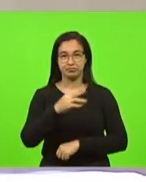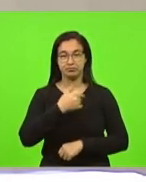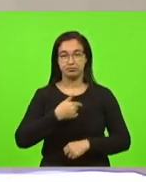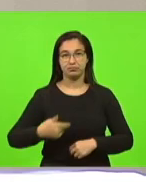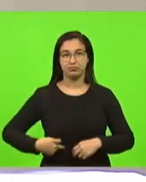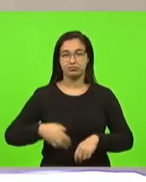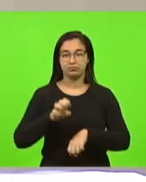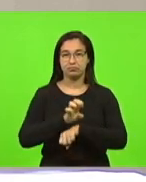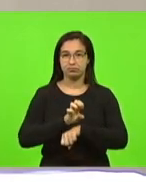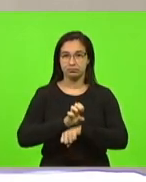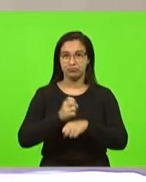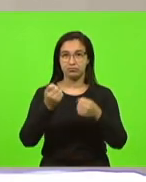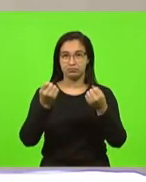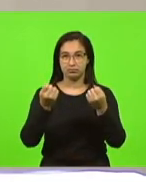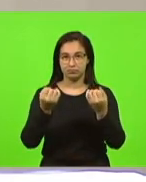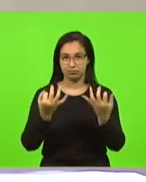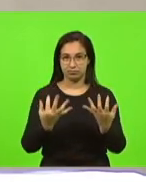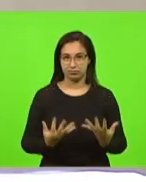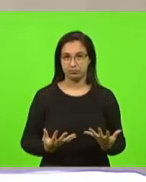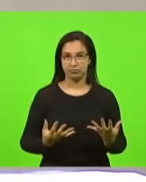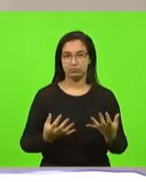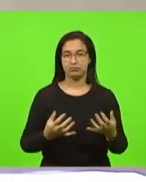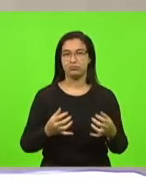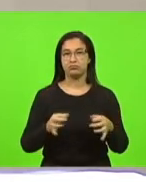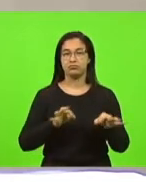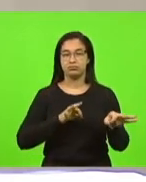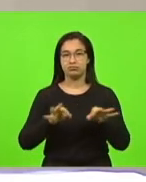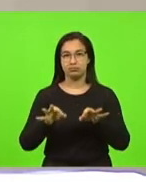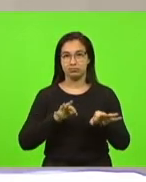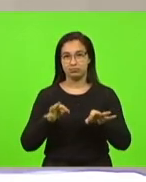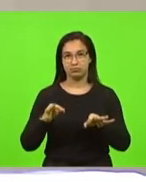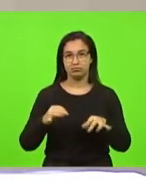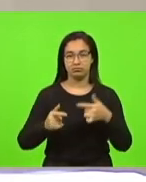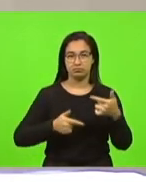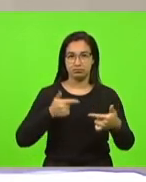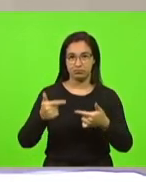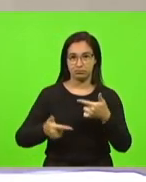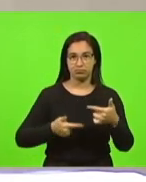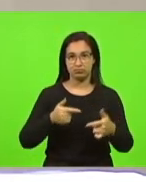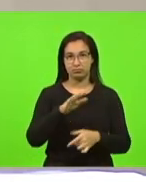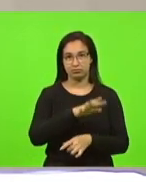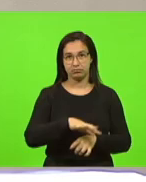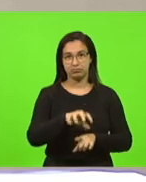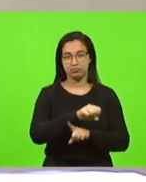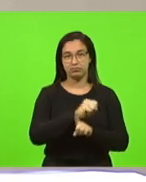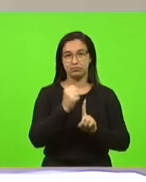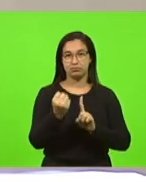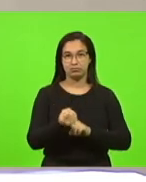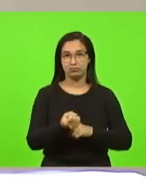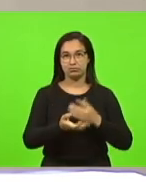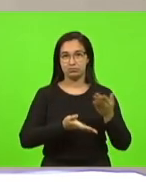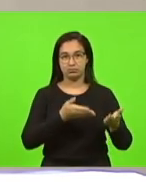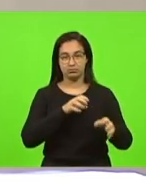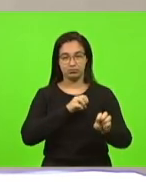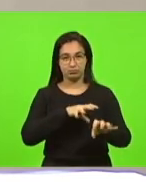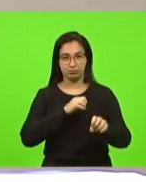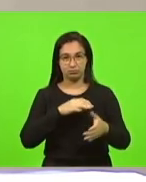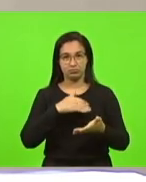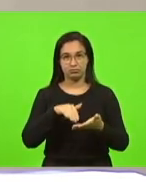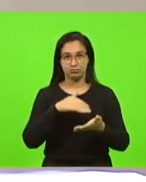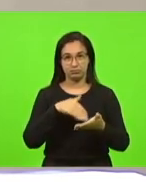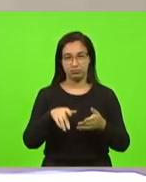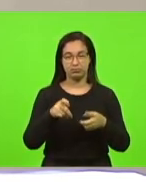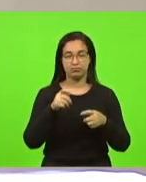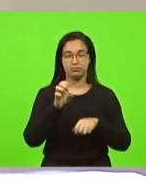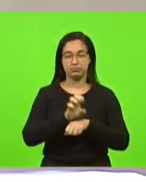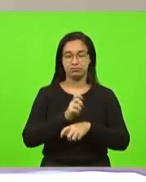sobre o plano de carreira e vencimento do cargo de agente de segurança socioeducativo do quadro de pessoal da Secretaria de Estado da